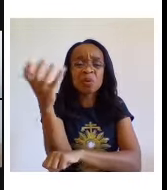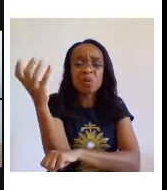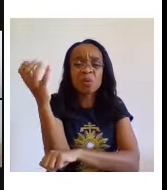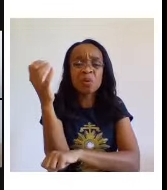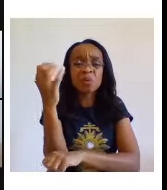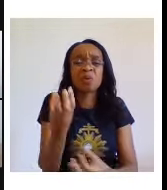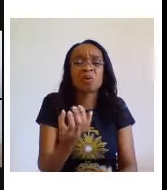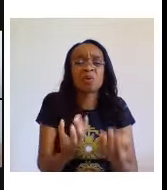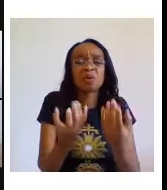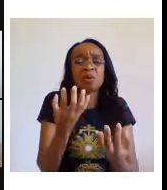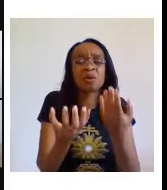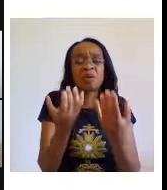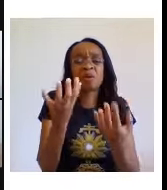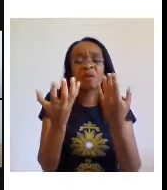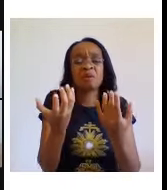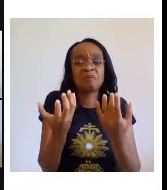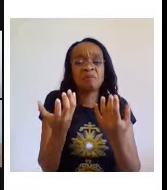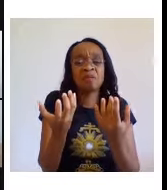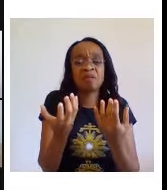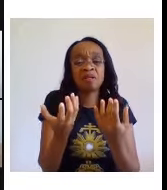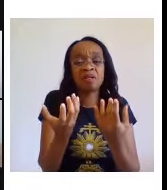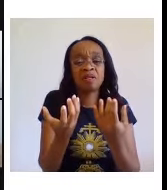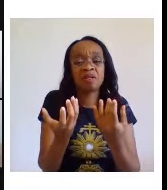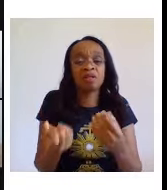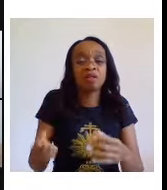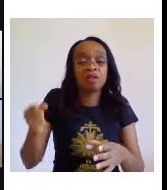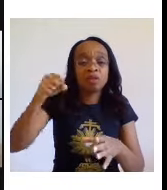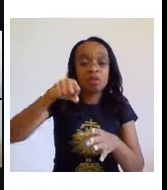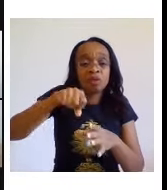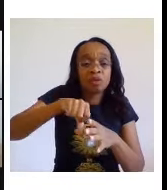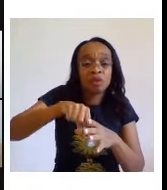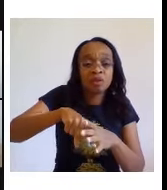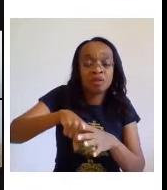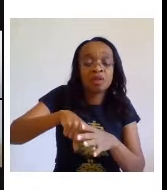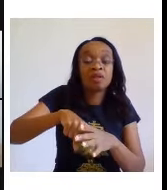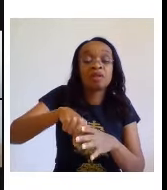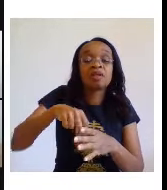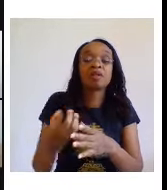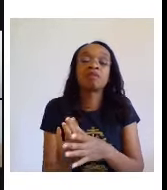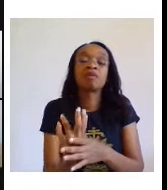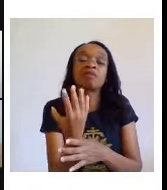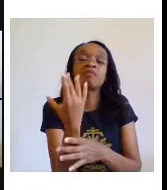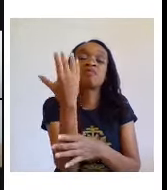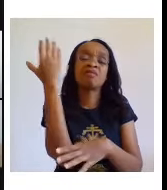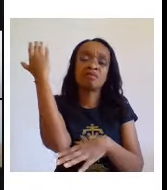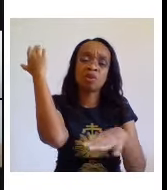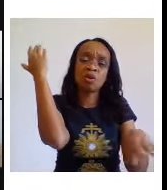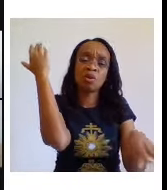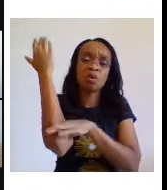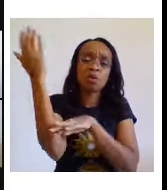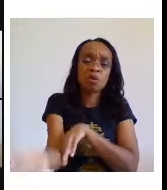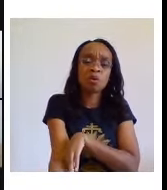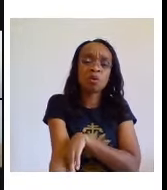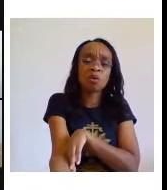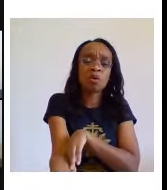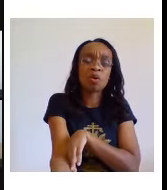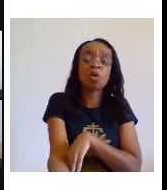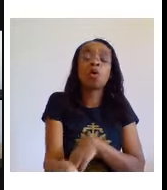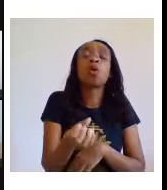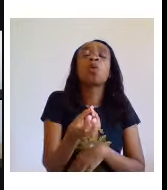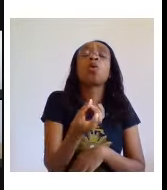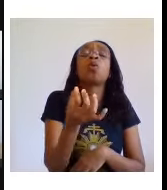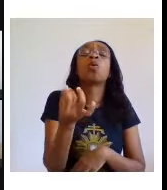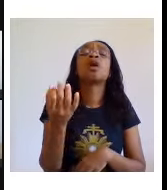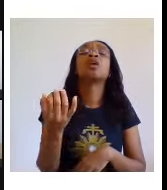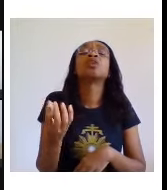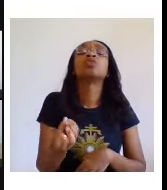árvore crescer e dar frutos depois de plantada, no lugar de uma outra cortada? Quanto tempo e como uma nascente volta a